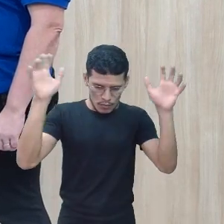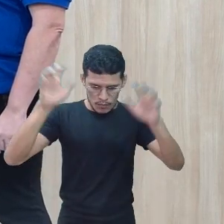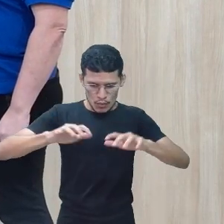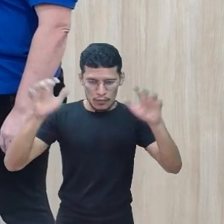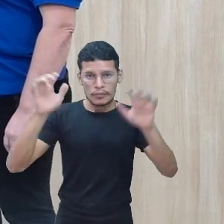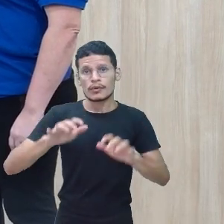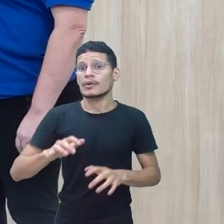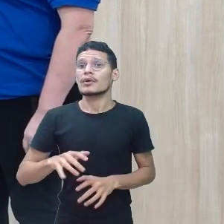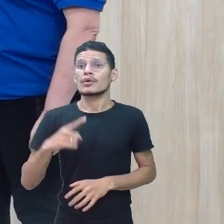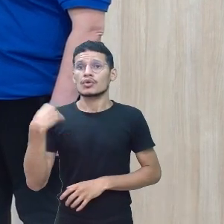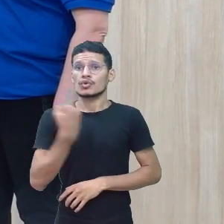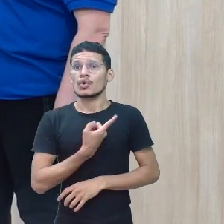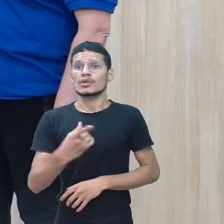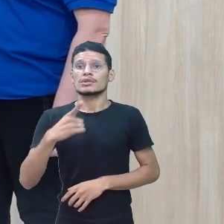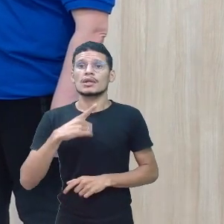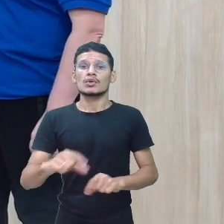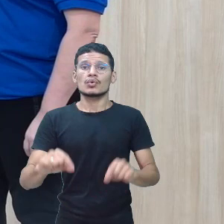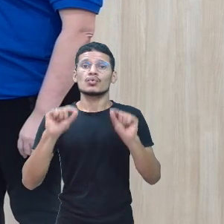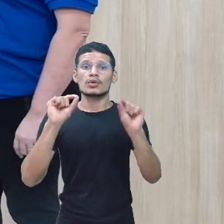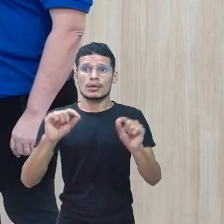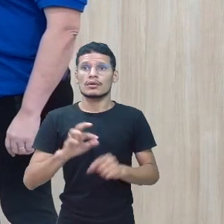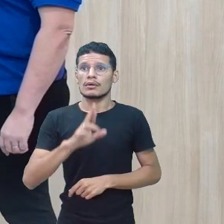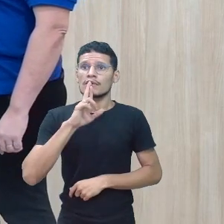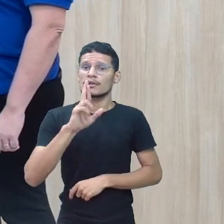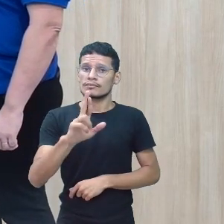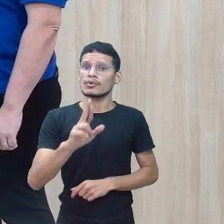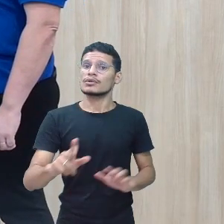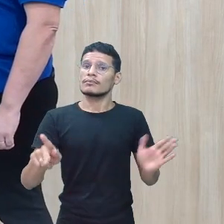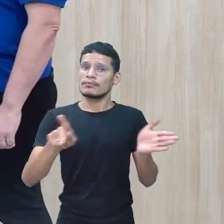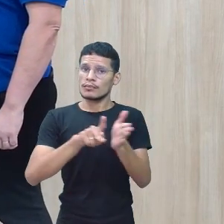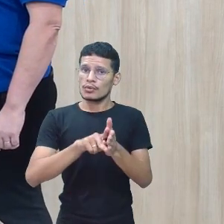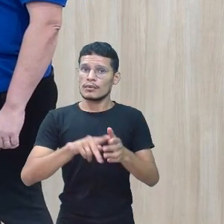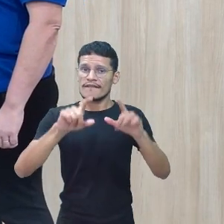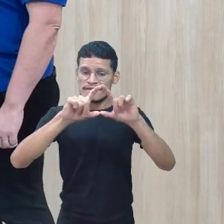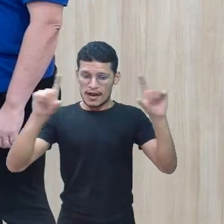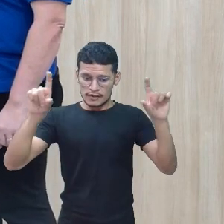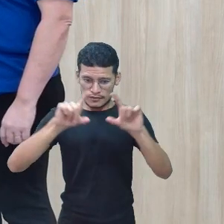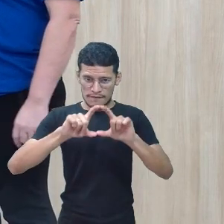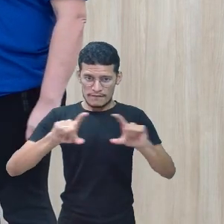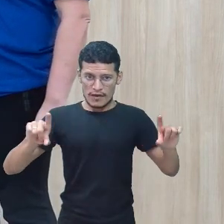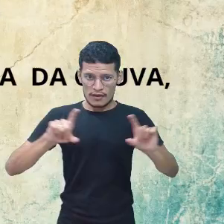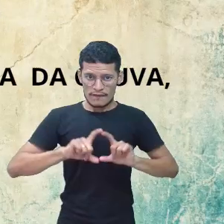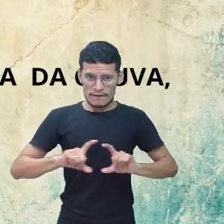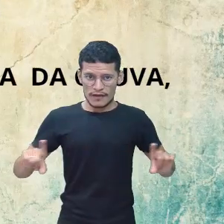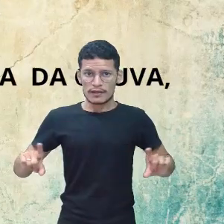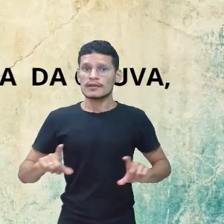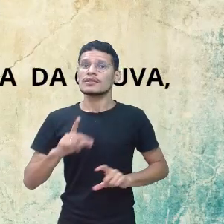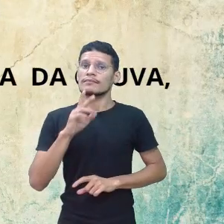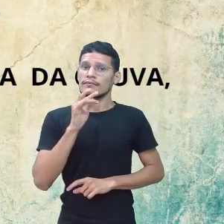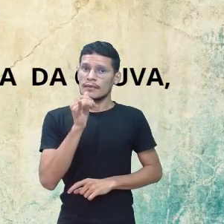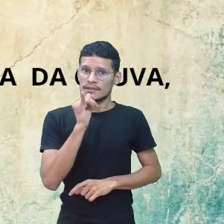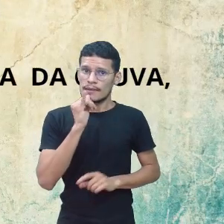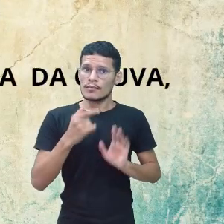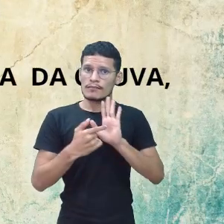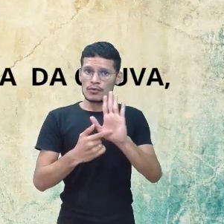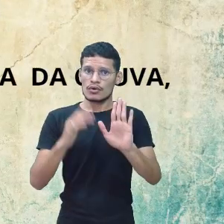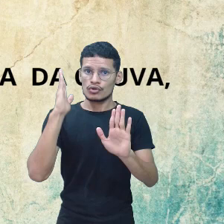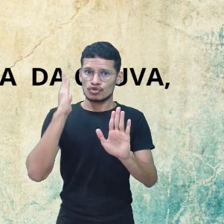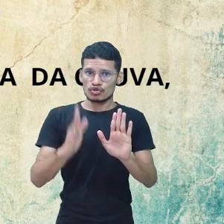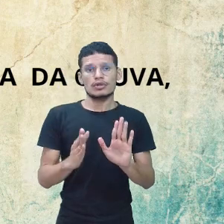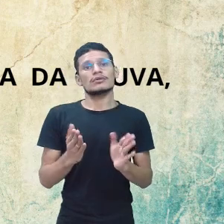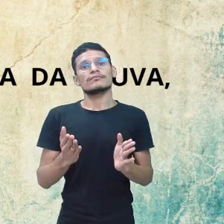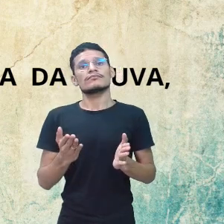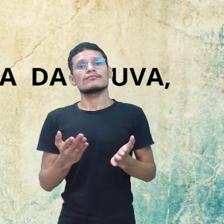Então, nós temos aí as respostas, não é, destes exemplos que estão